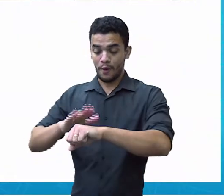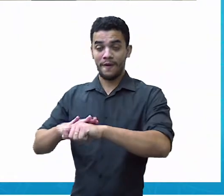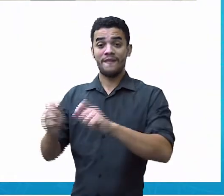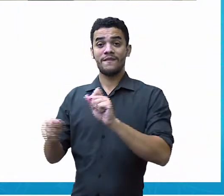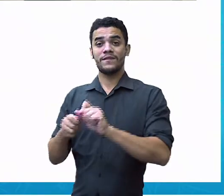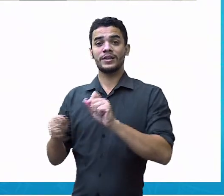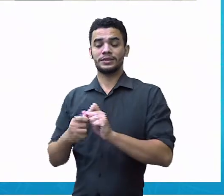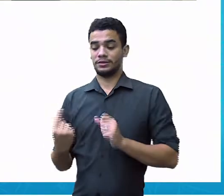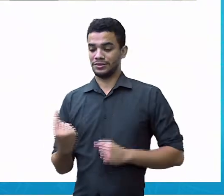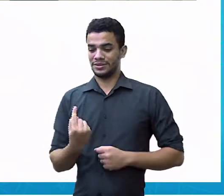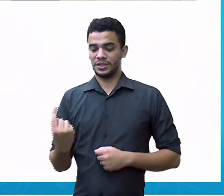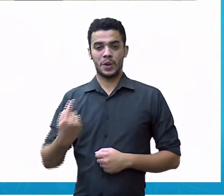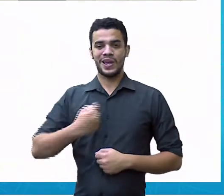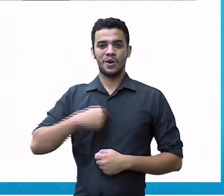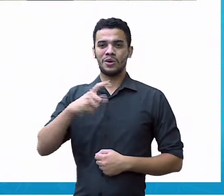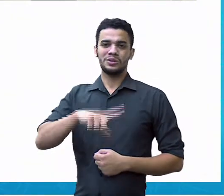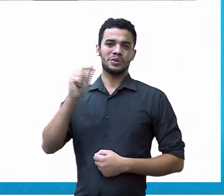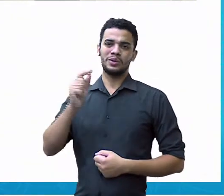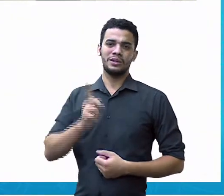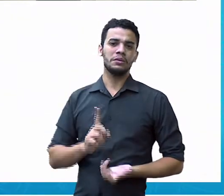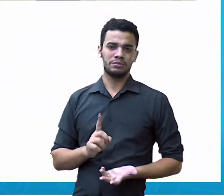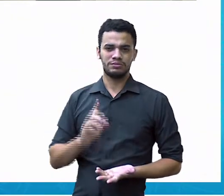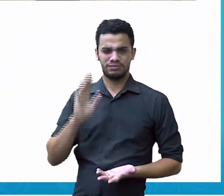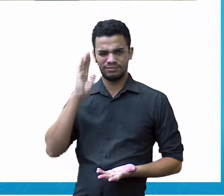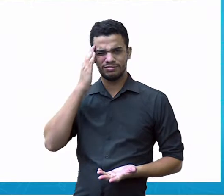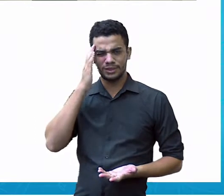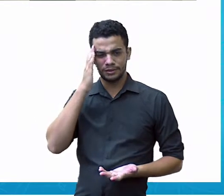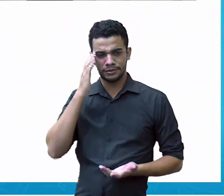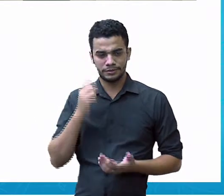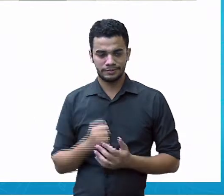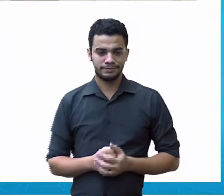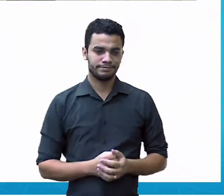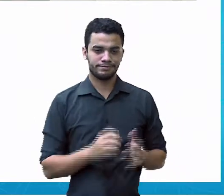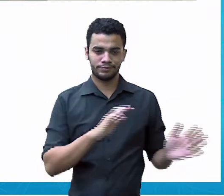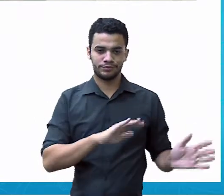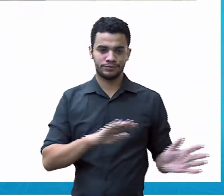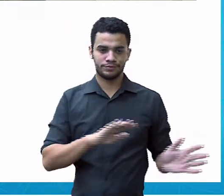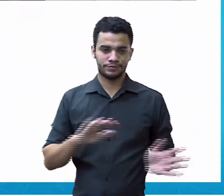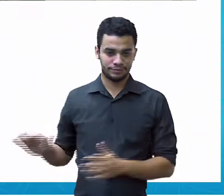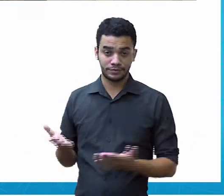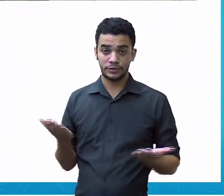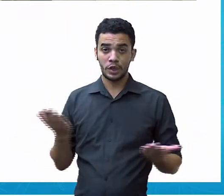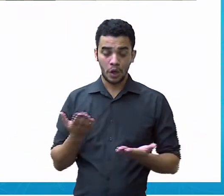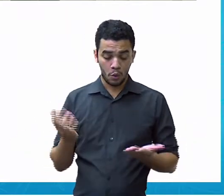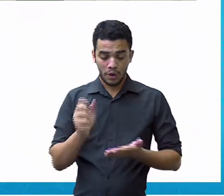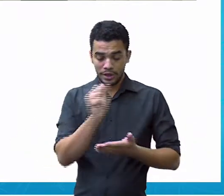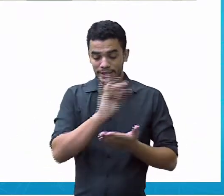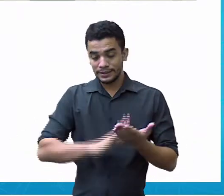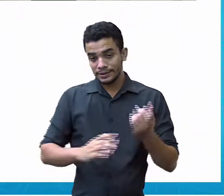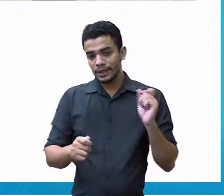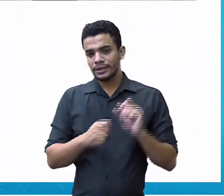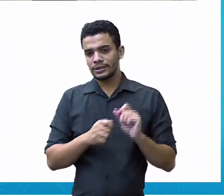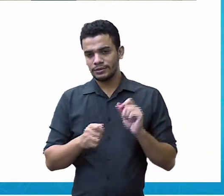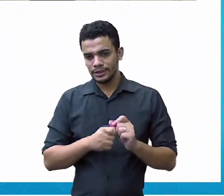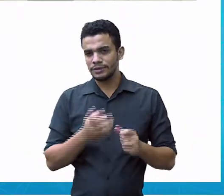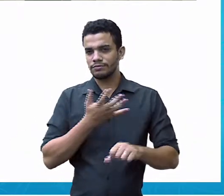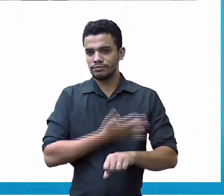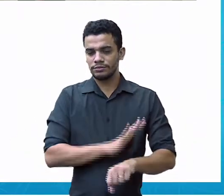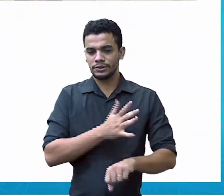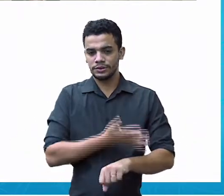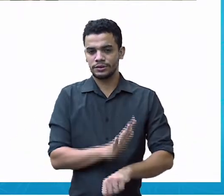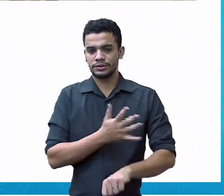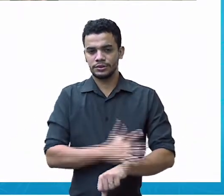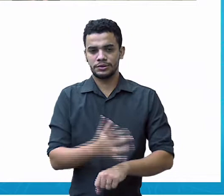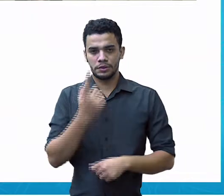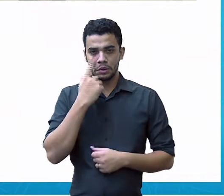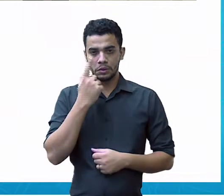Vamos conhecer melhor sobre o sistema nervoso realizando algumas atividades. Analise